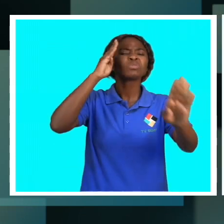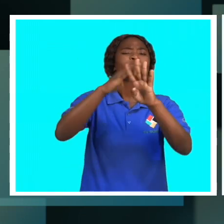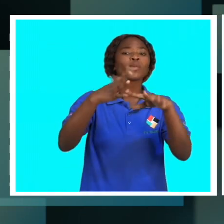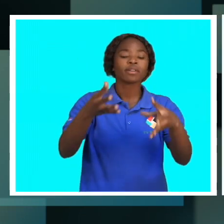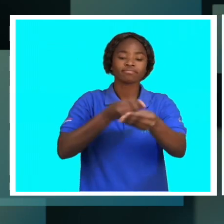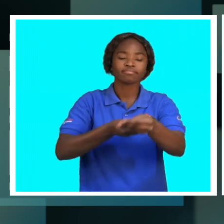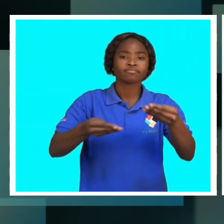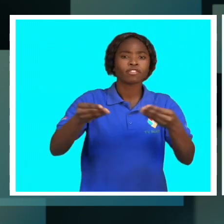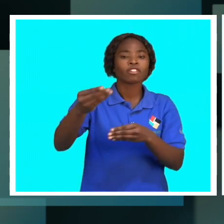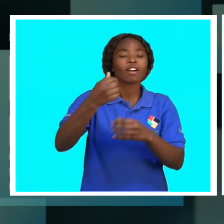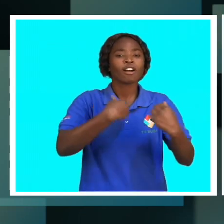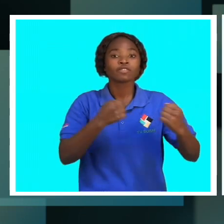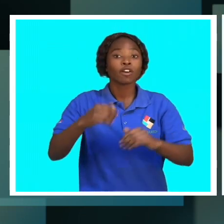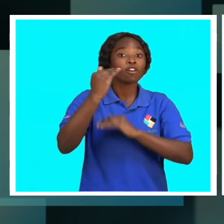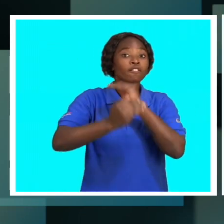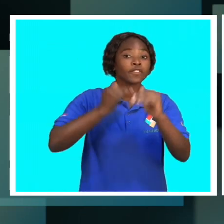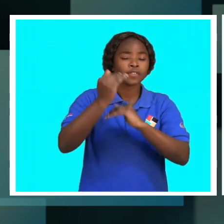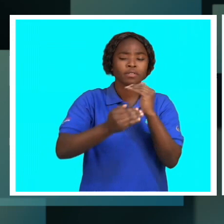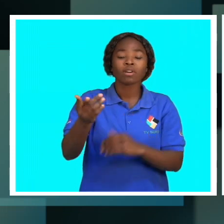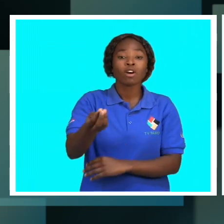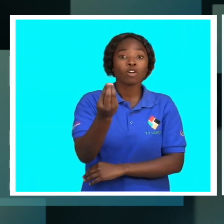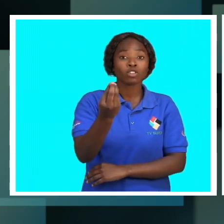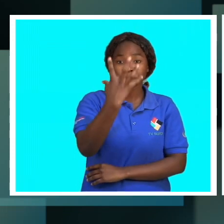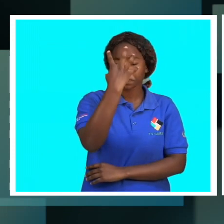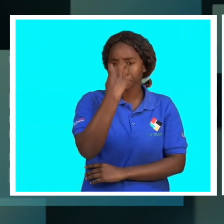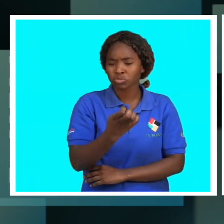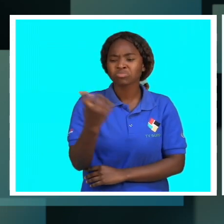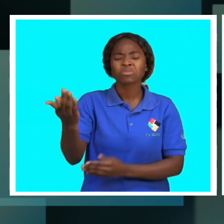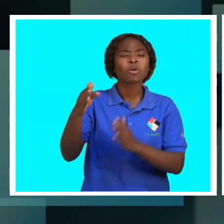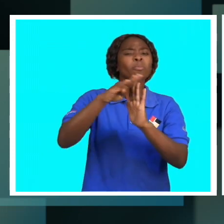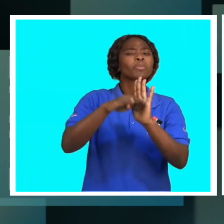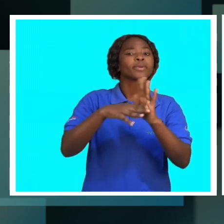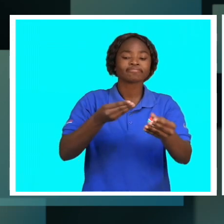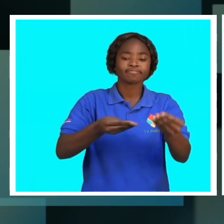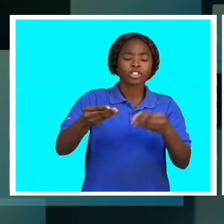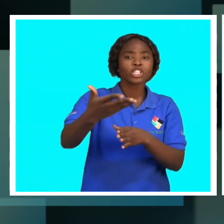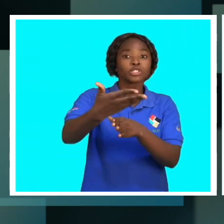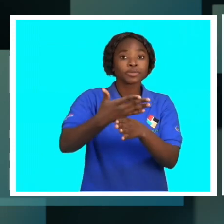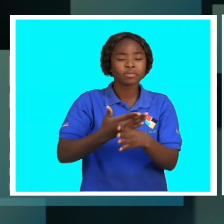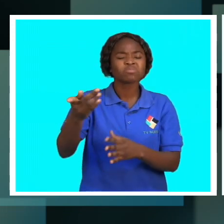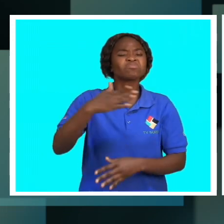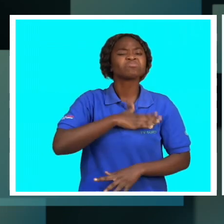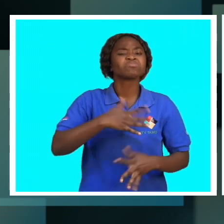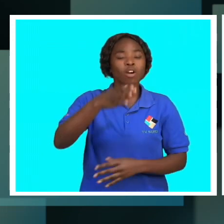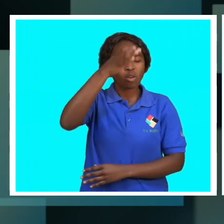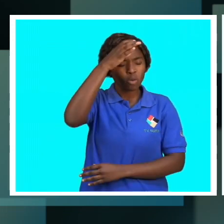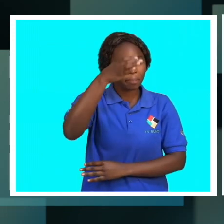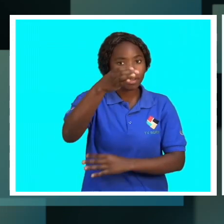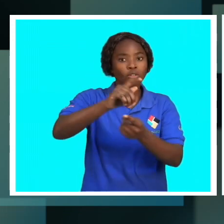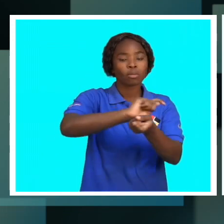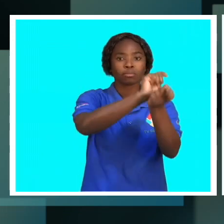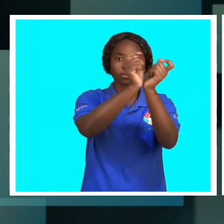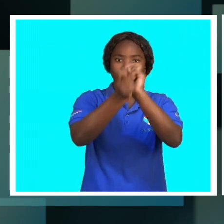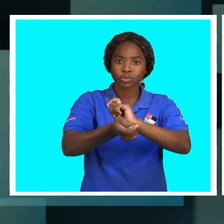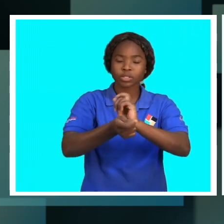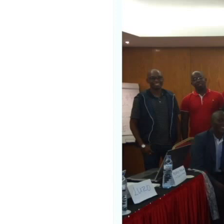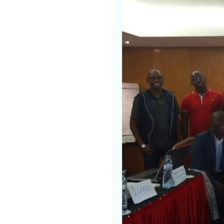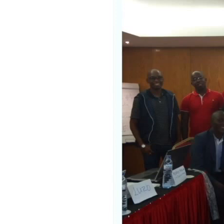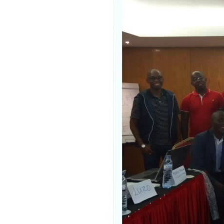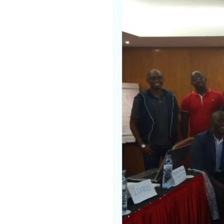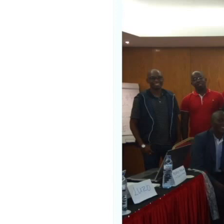workshop com o objetivo de partilhar as atividades por eles desenvolvidas na produção do Ouro Negro. Um